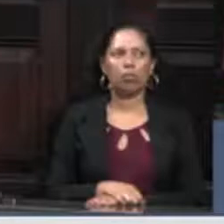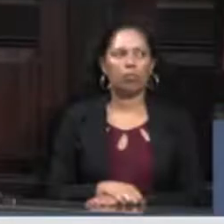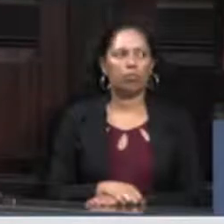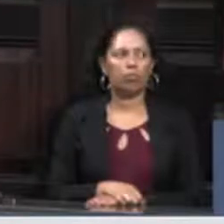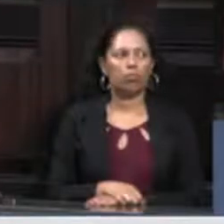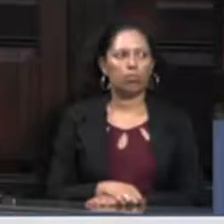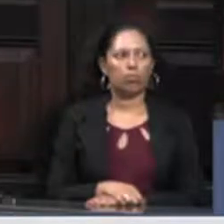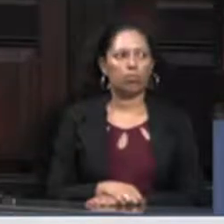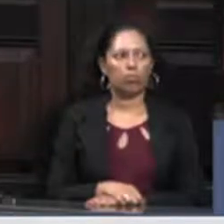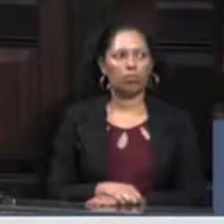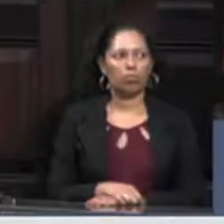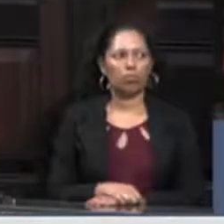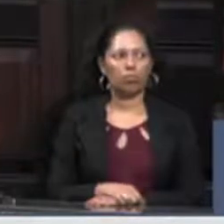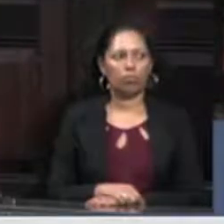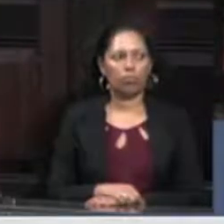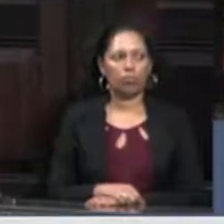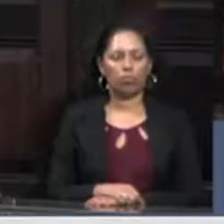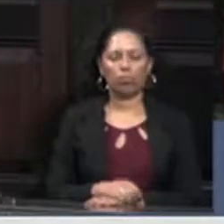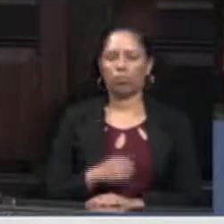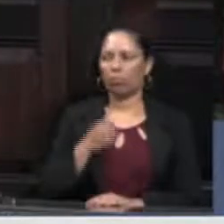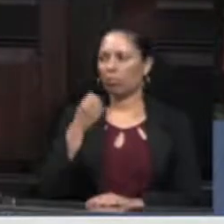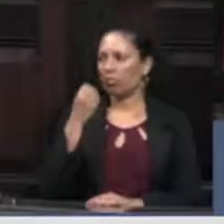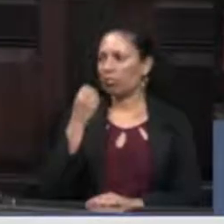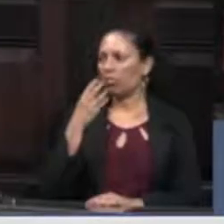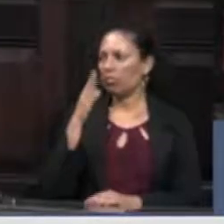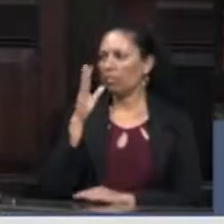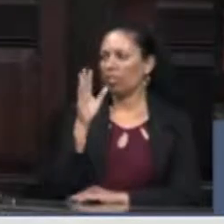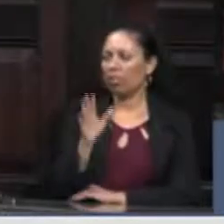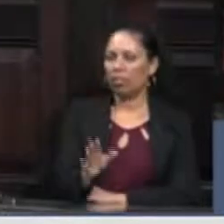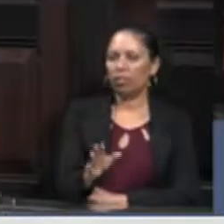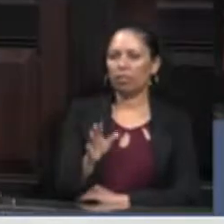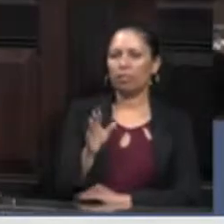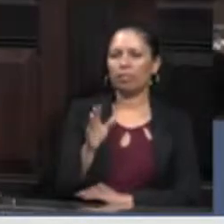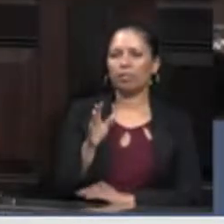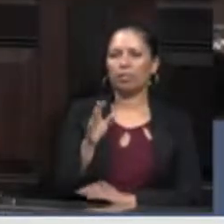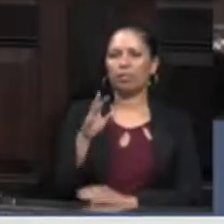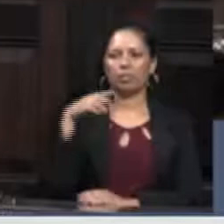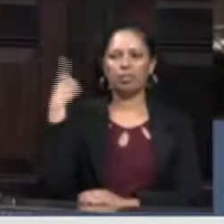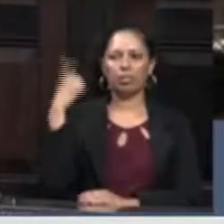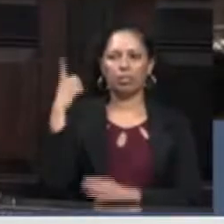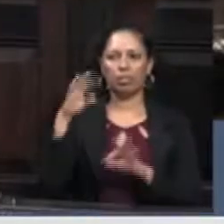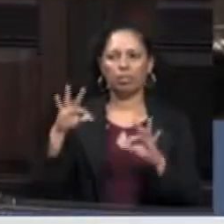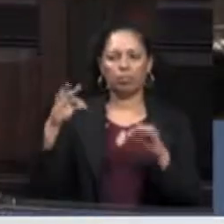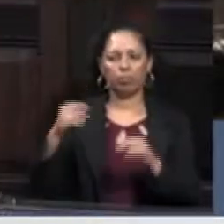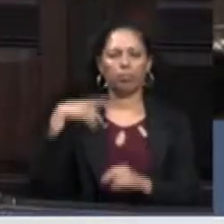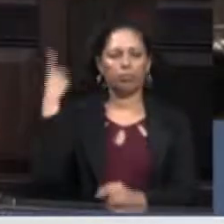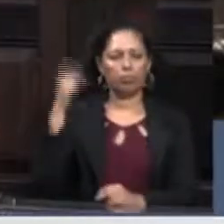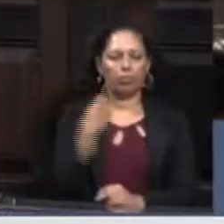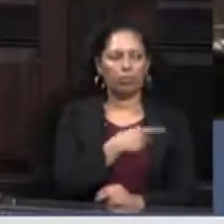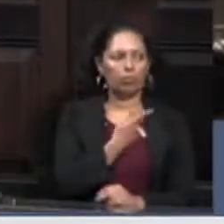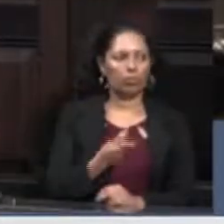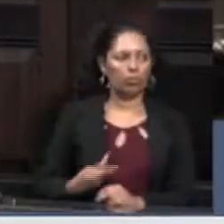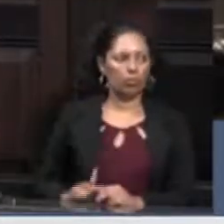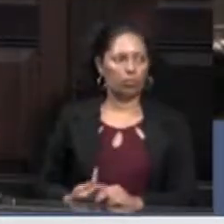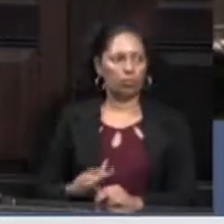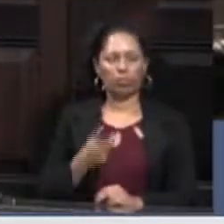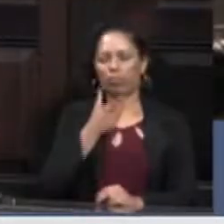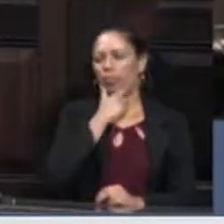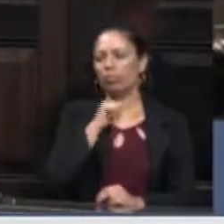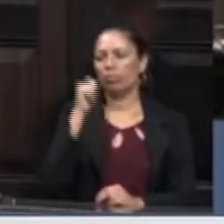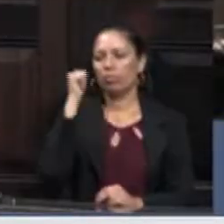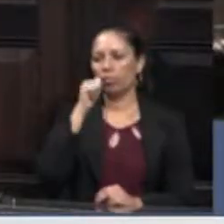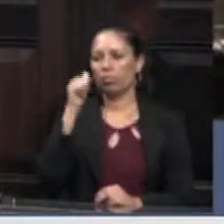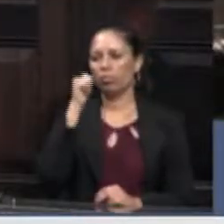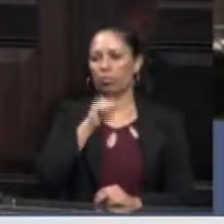Senhor presidente dos trabalhos desta sessão, nobre deputado André Siciliano, senhoras